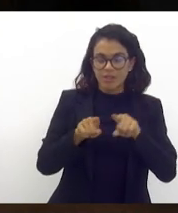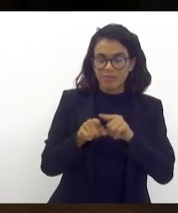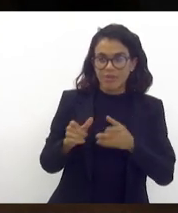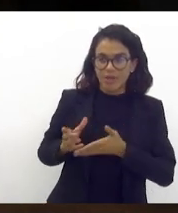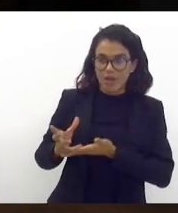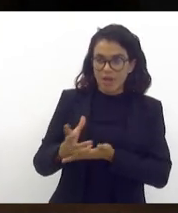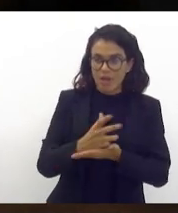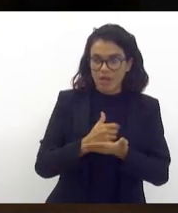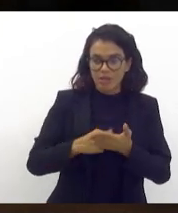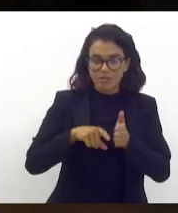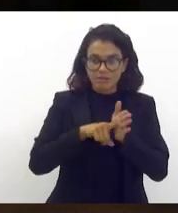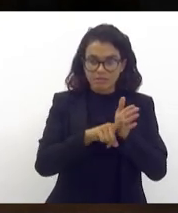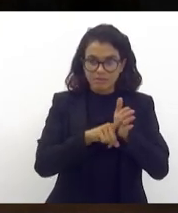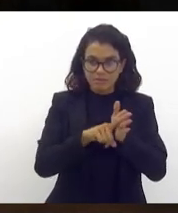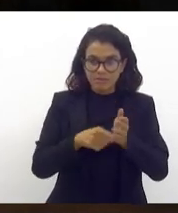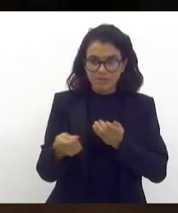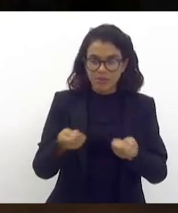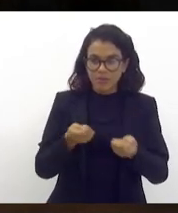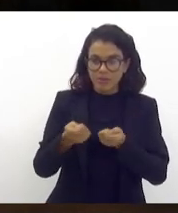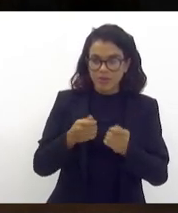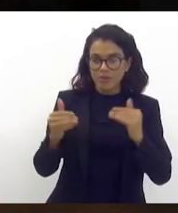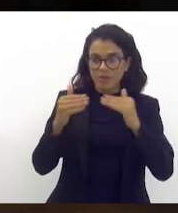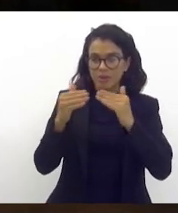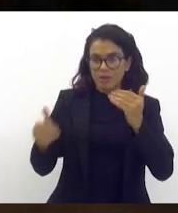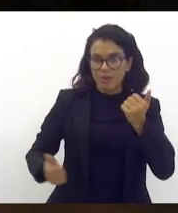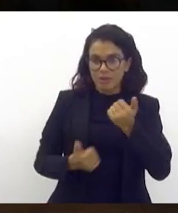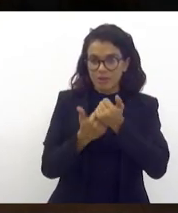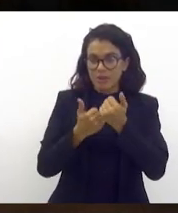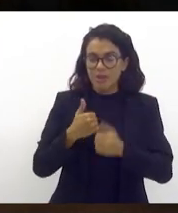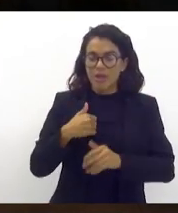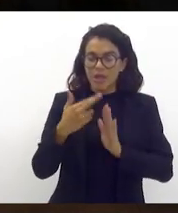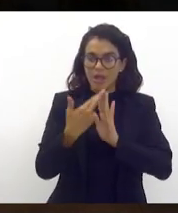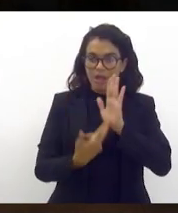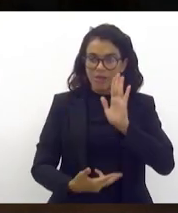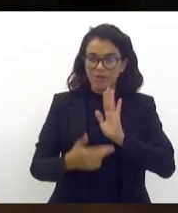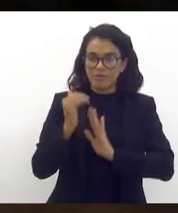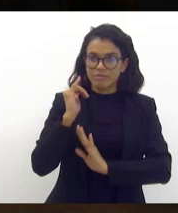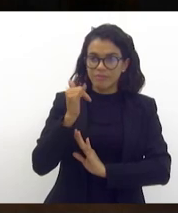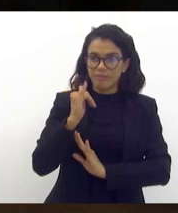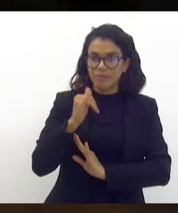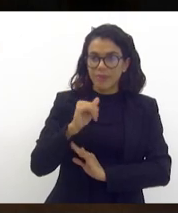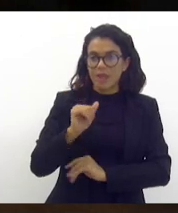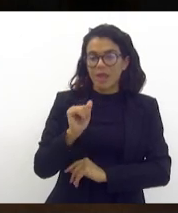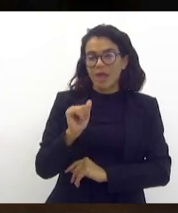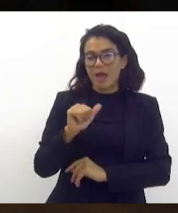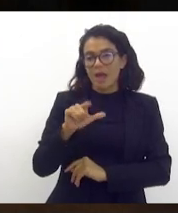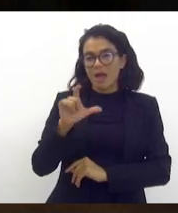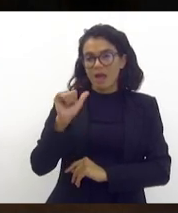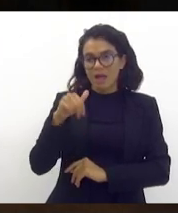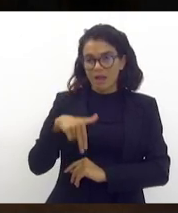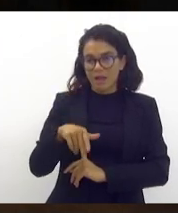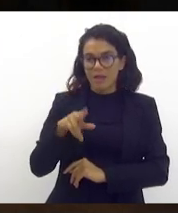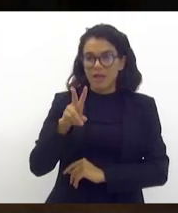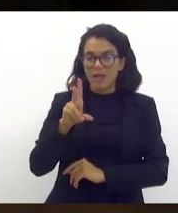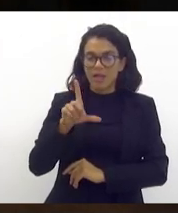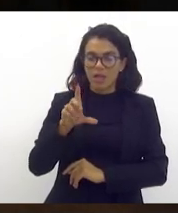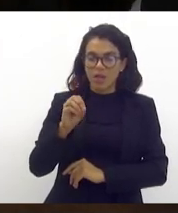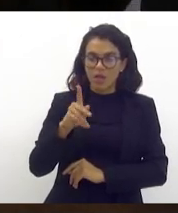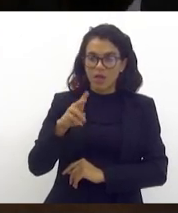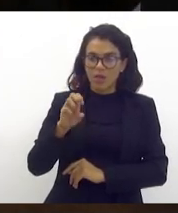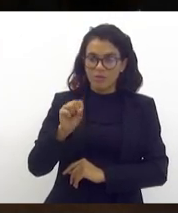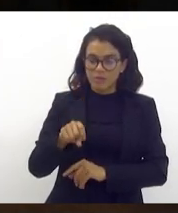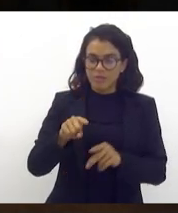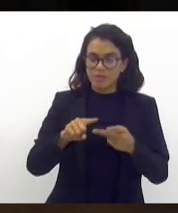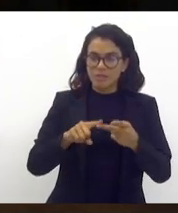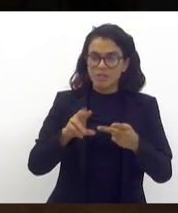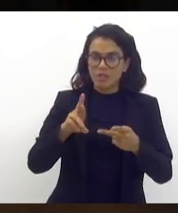finanças, fiscalização financeira e controle favorável. Relatores, deputados Rodrigo Amorim, Alan Lopes, Verônica Lima, Munir Neto